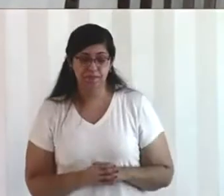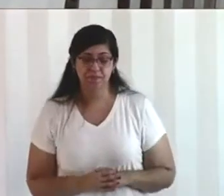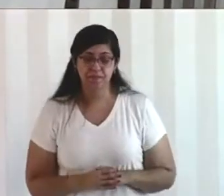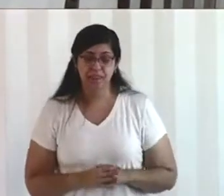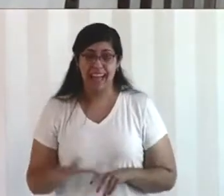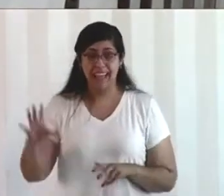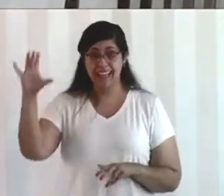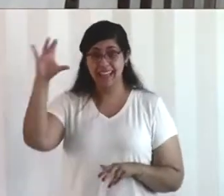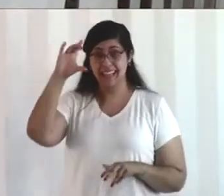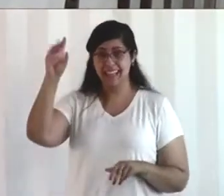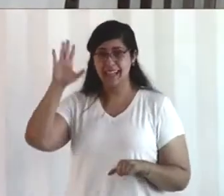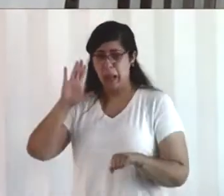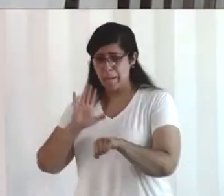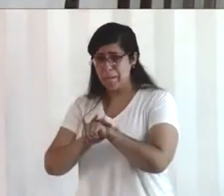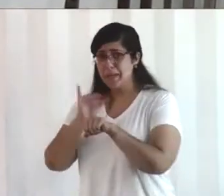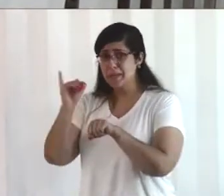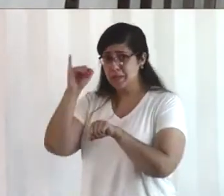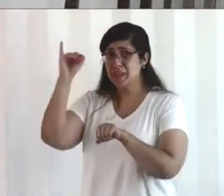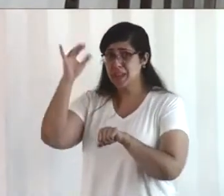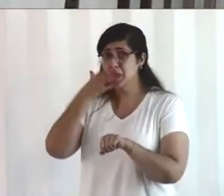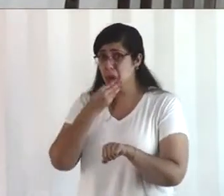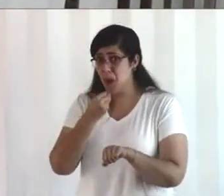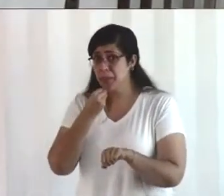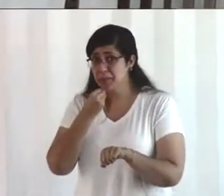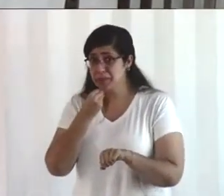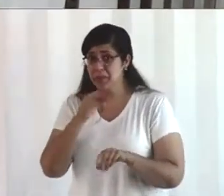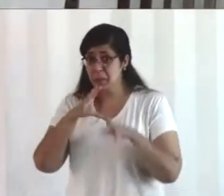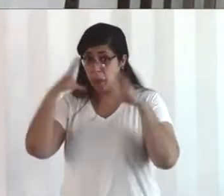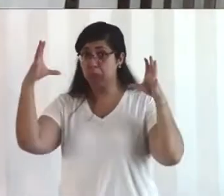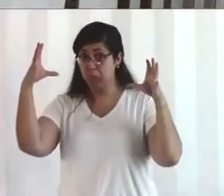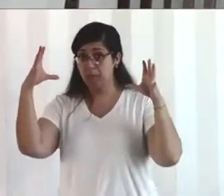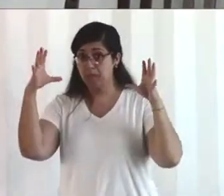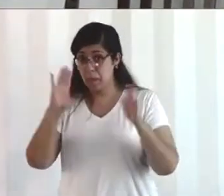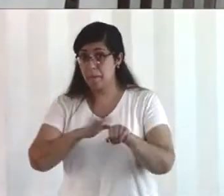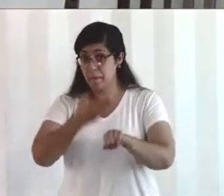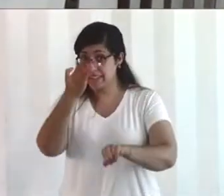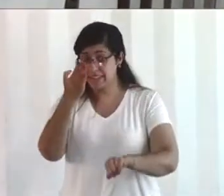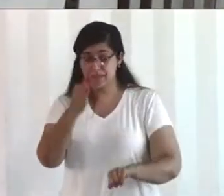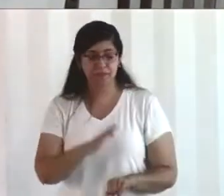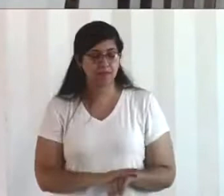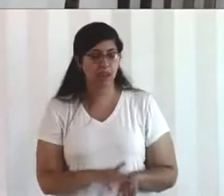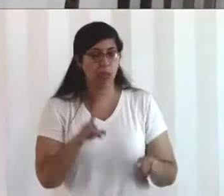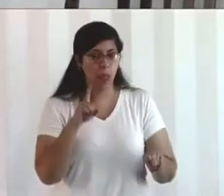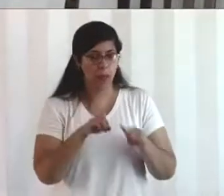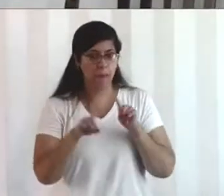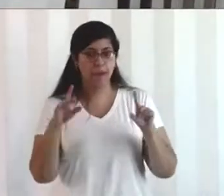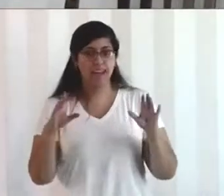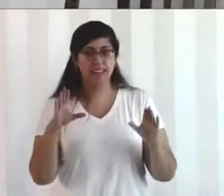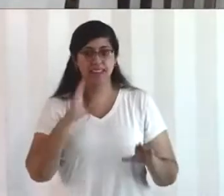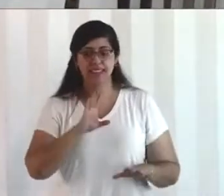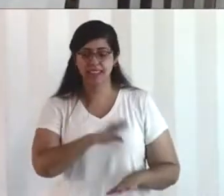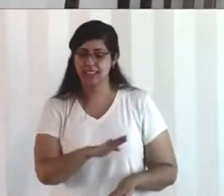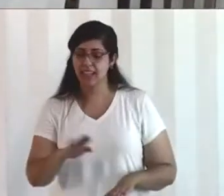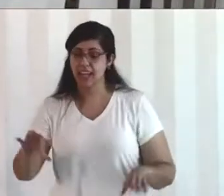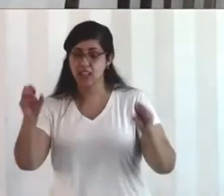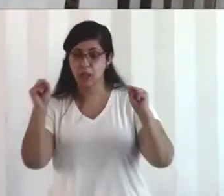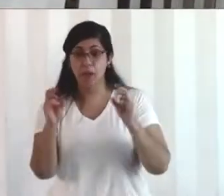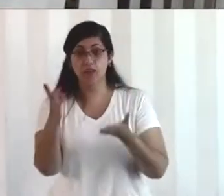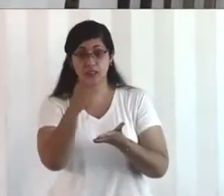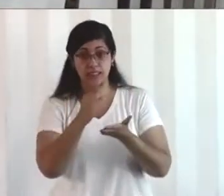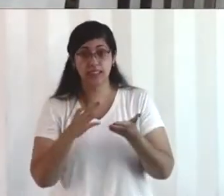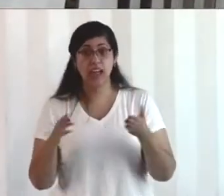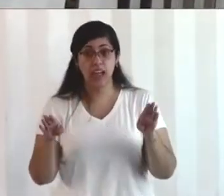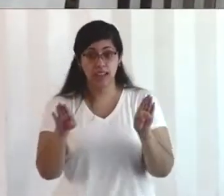que Deus é maior do que o homem. Mas as crianças podem reconstituir, de certa forma, então, uma cidade